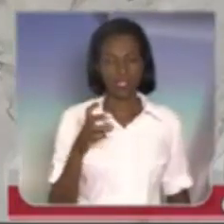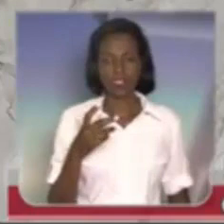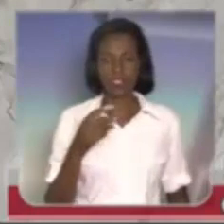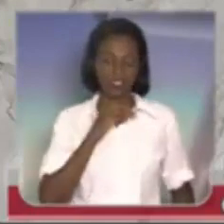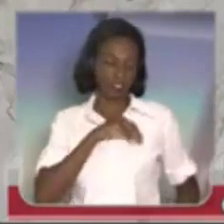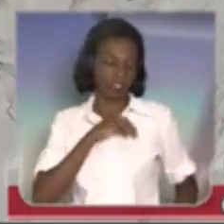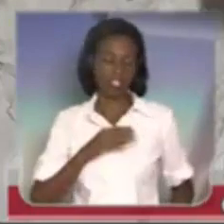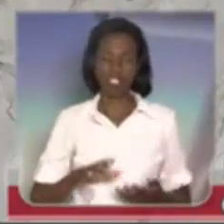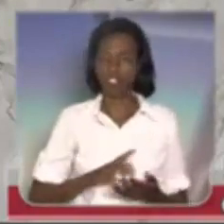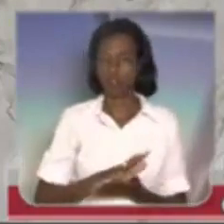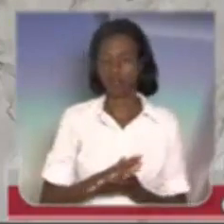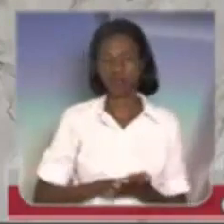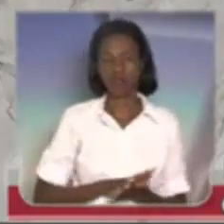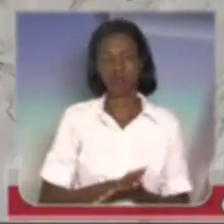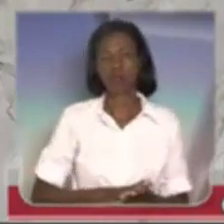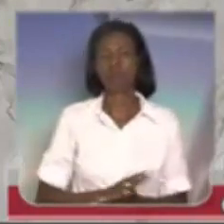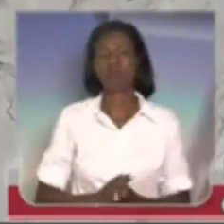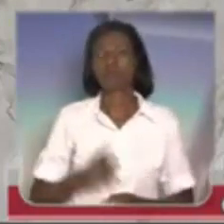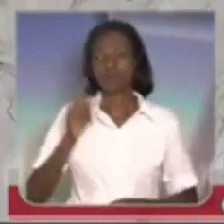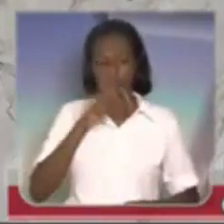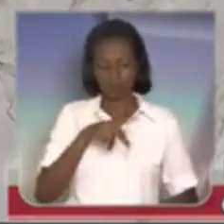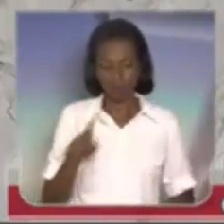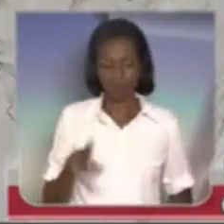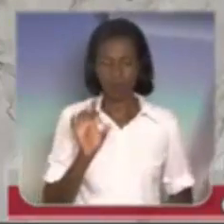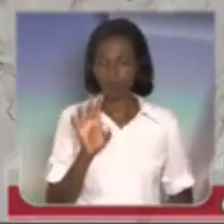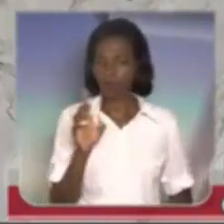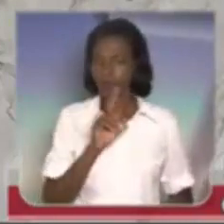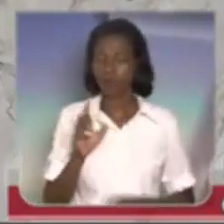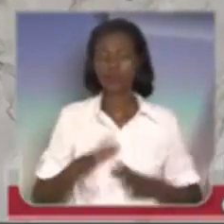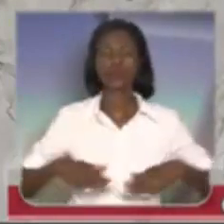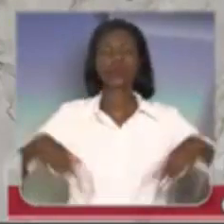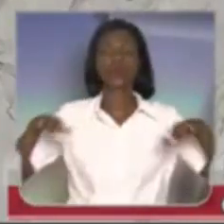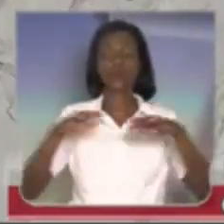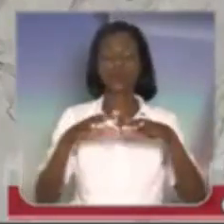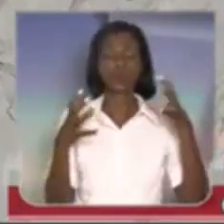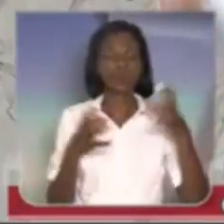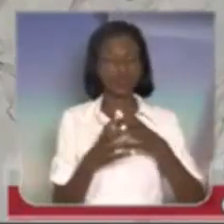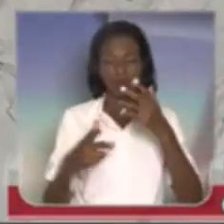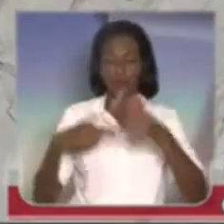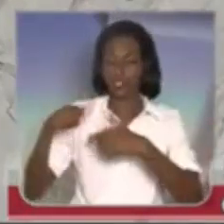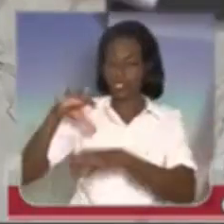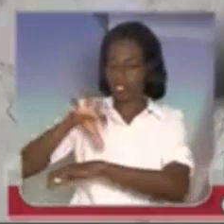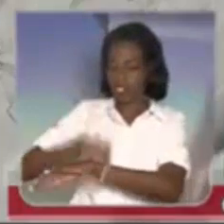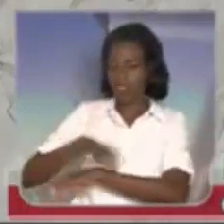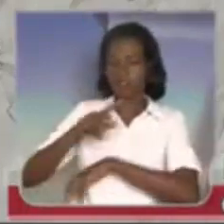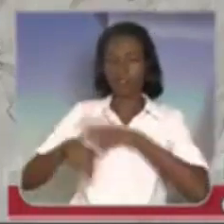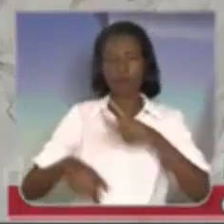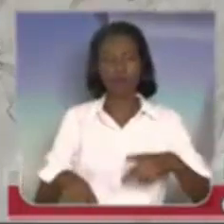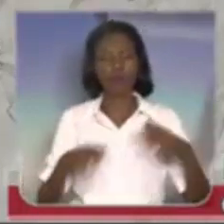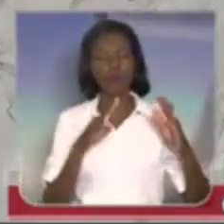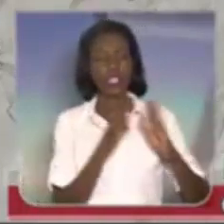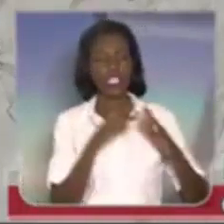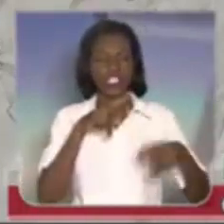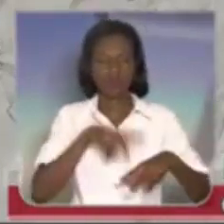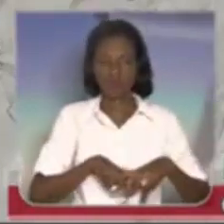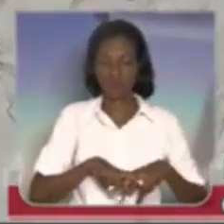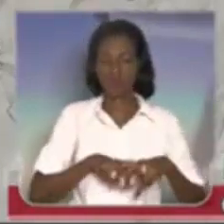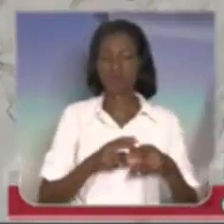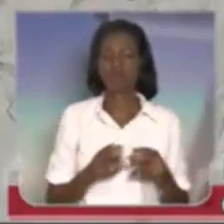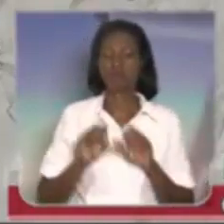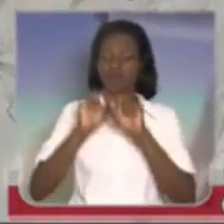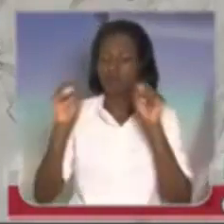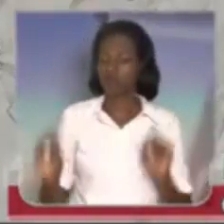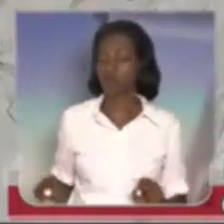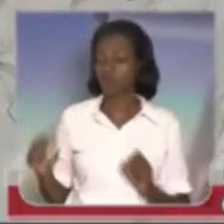educação mas para todos os servidores a situação é a mesma com os servidores da segurança pública da Fundação CASA eh do